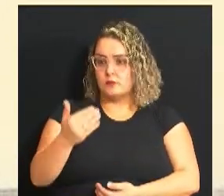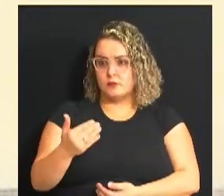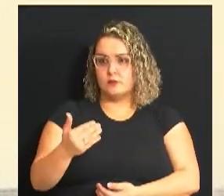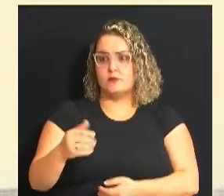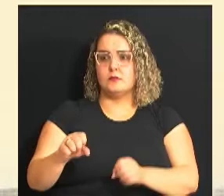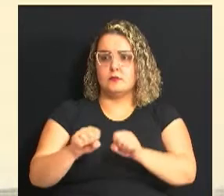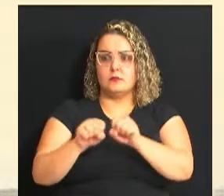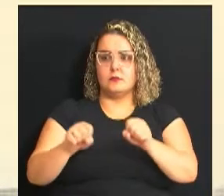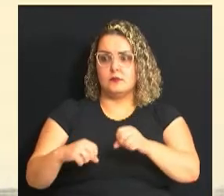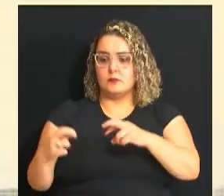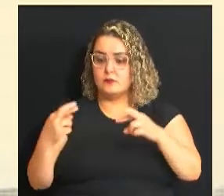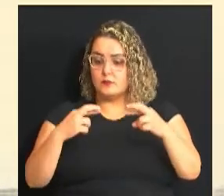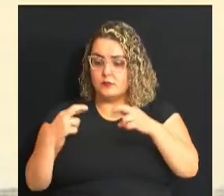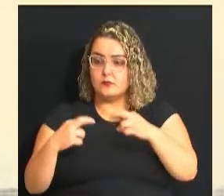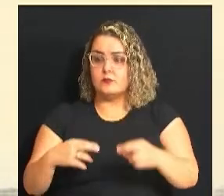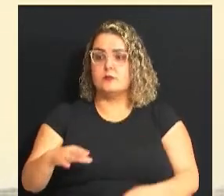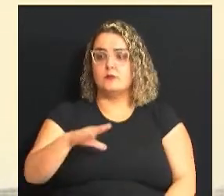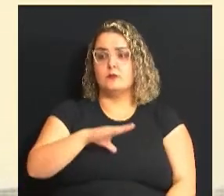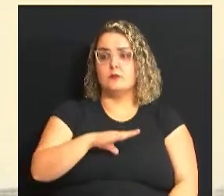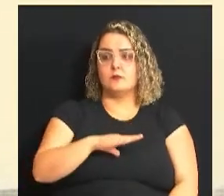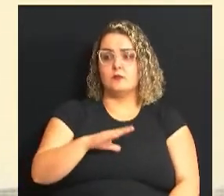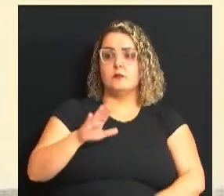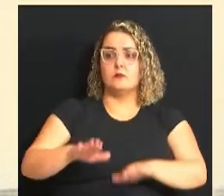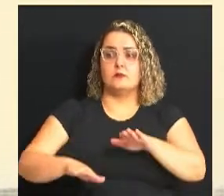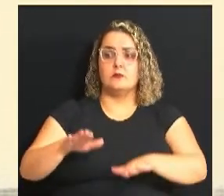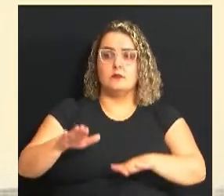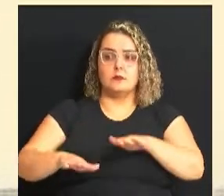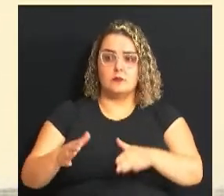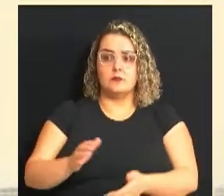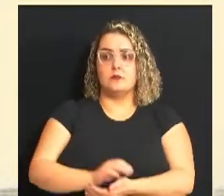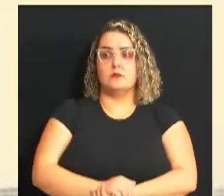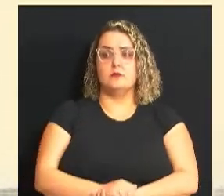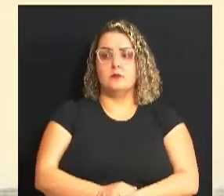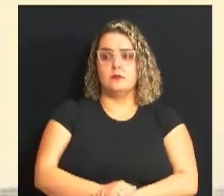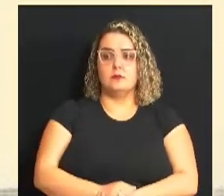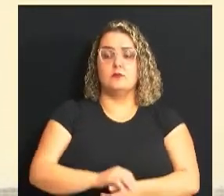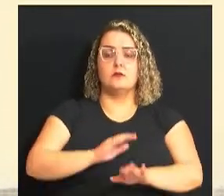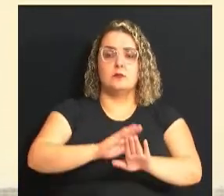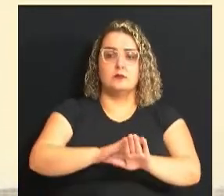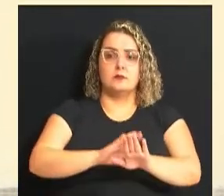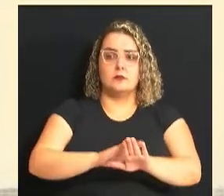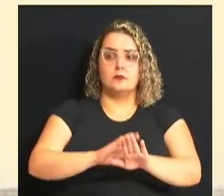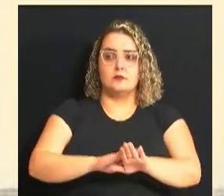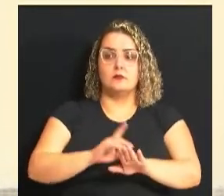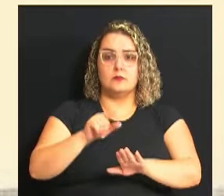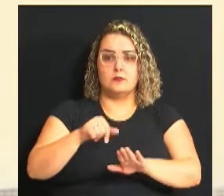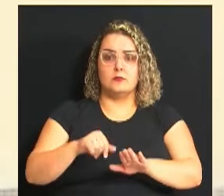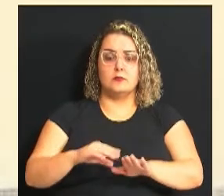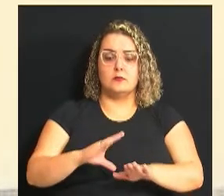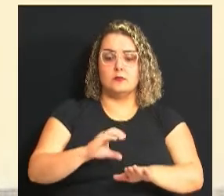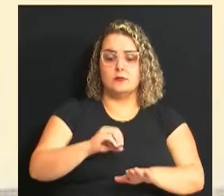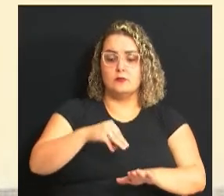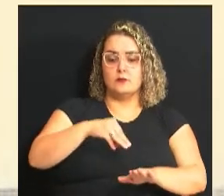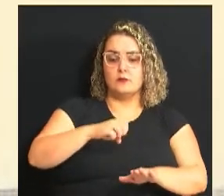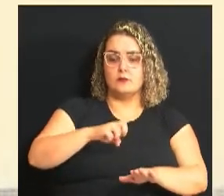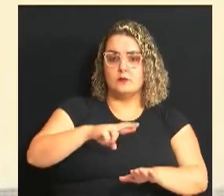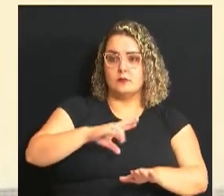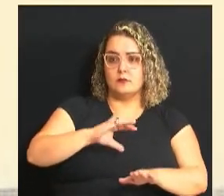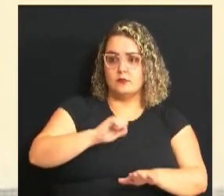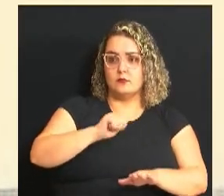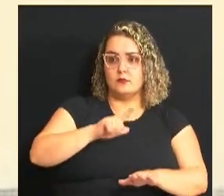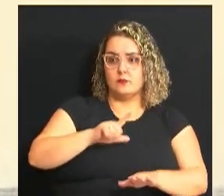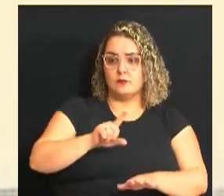inspeção municipal, e muitas vezes a atividade dela é comercial e não industrial, tá? Então